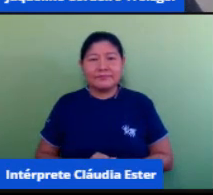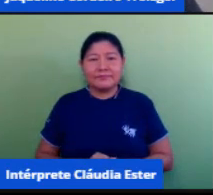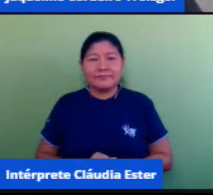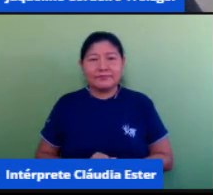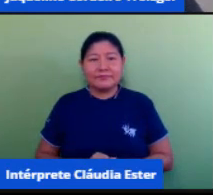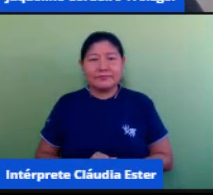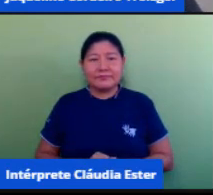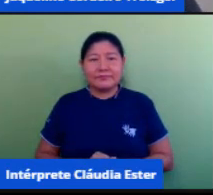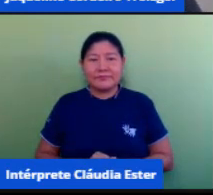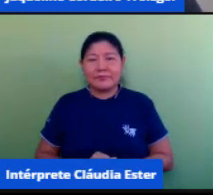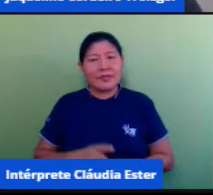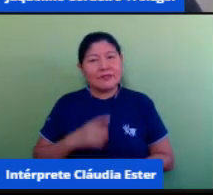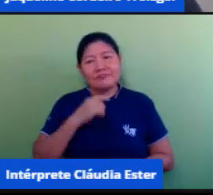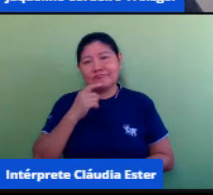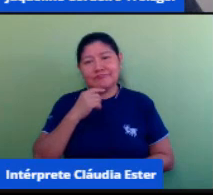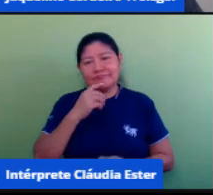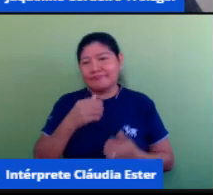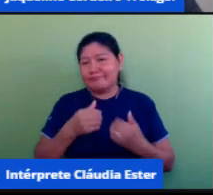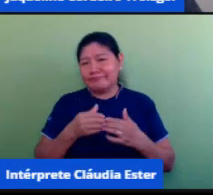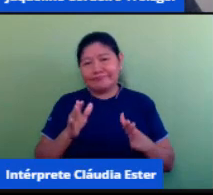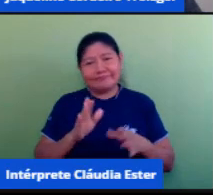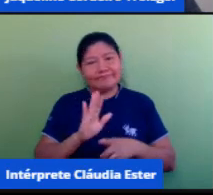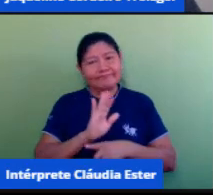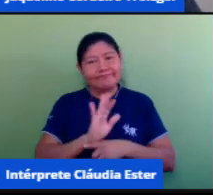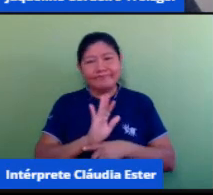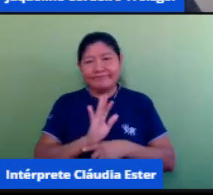Aí, Dai, acho que não vai dar certo, será?